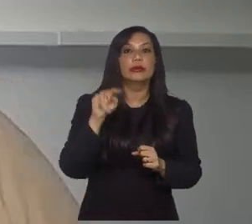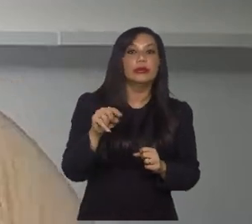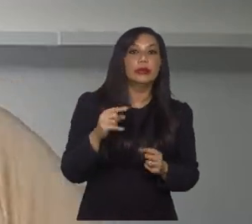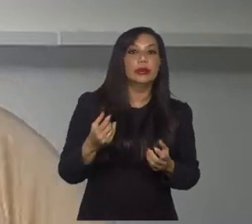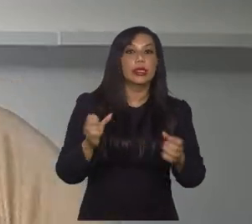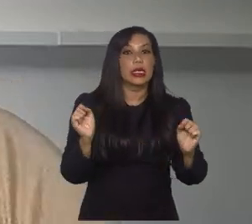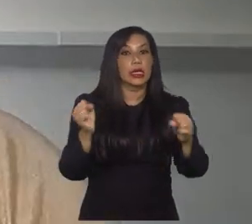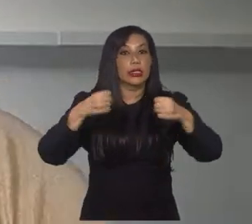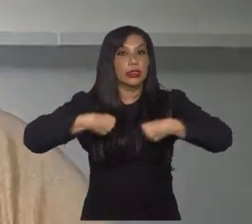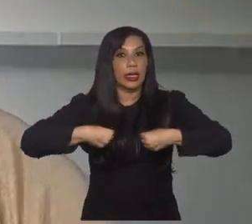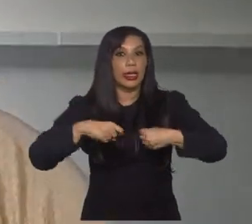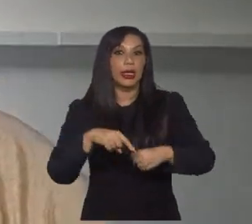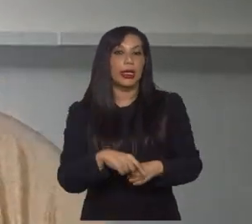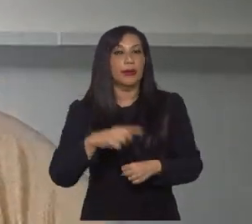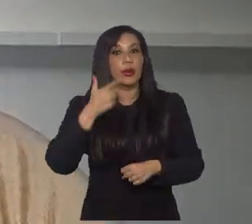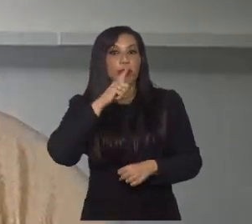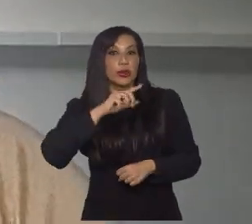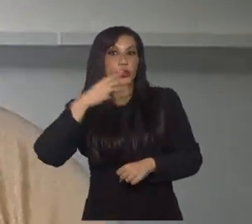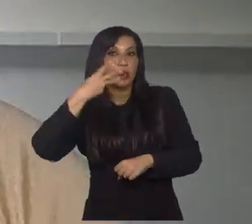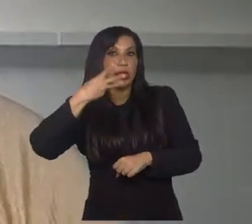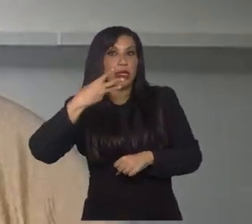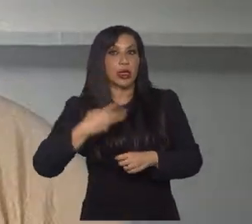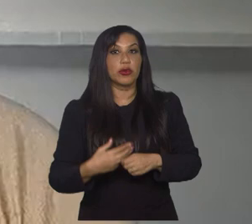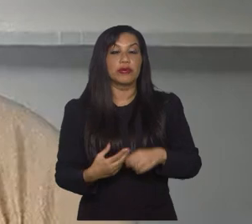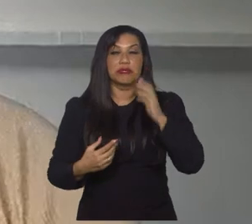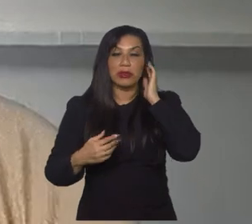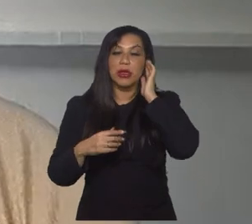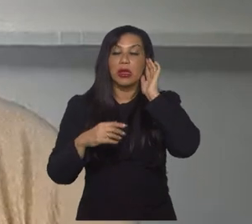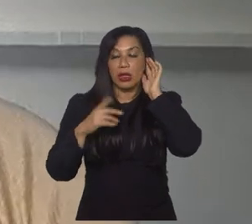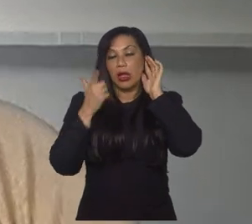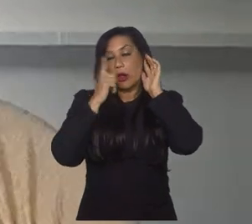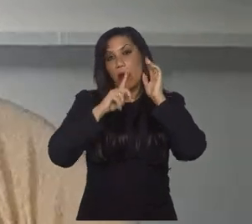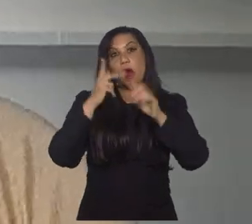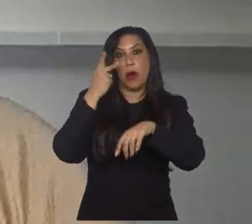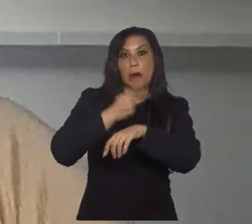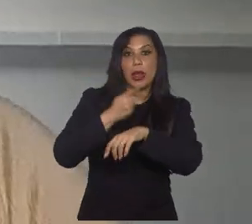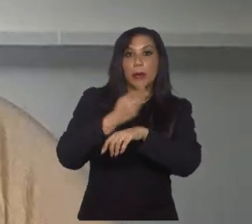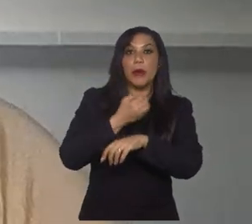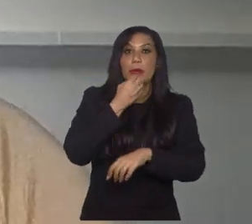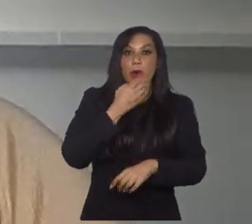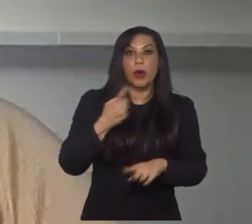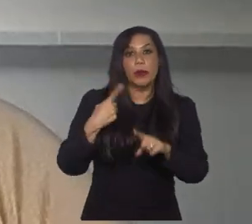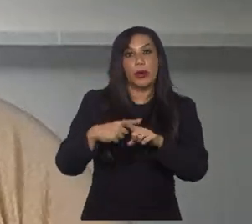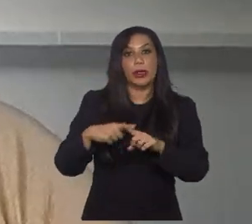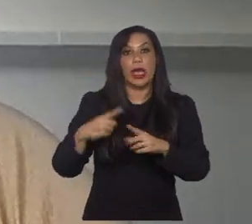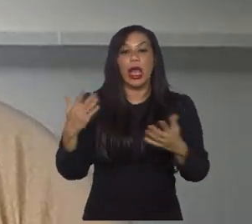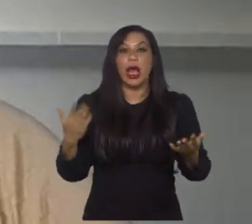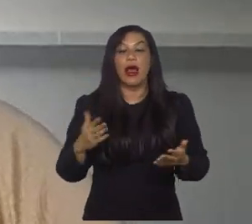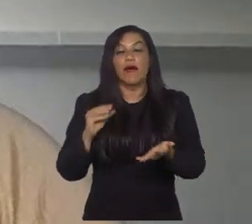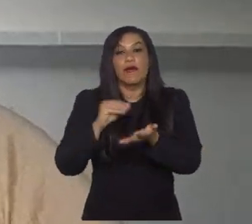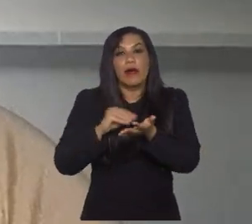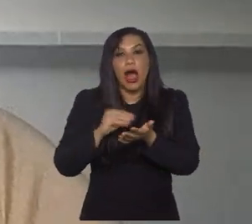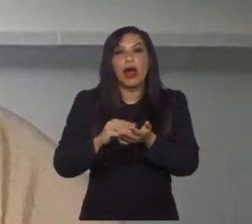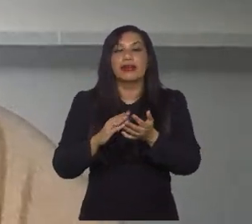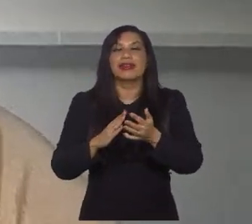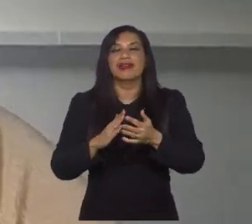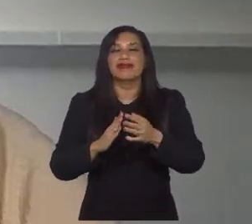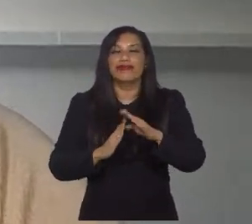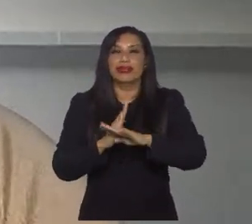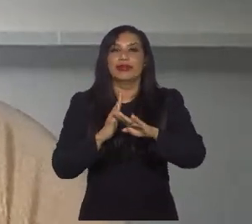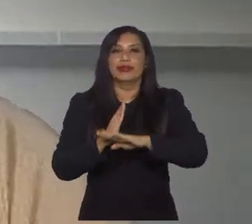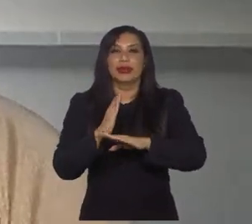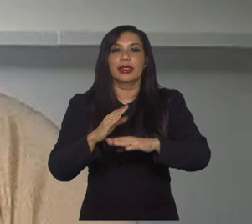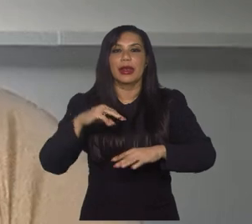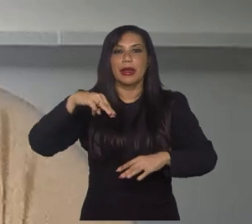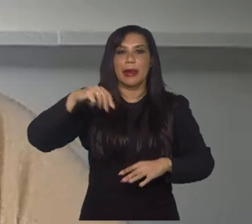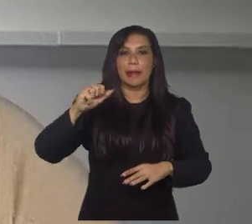semi, beliscar um terceiro lugar, né? Que seria... já um prêmio tremendo, tem um tempo que o Brasil não avança do primeiro mata-mata em Copa do